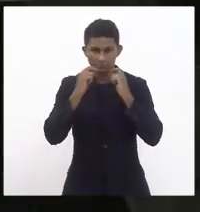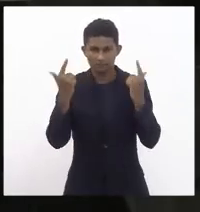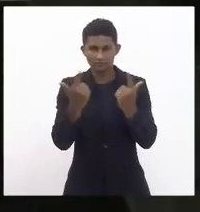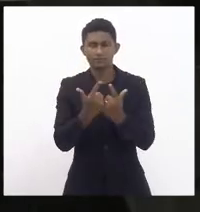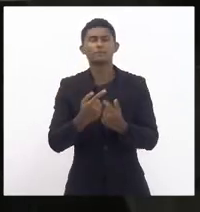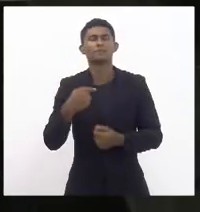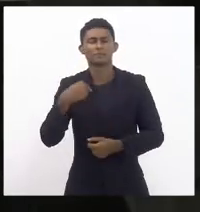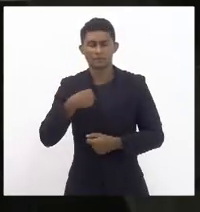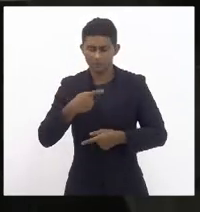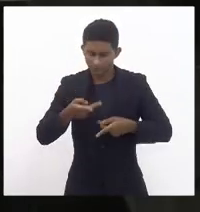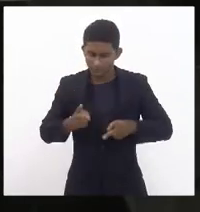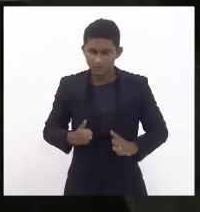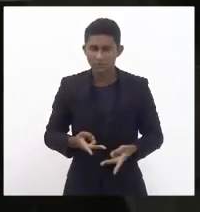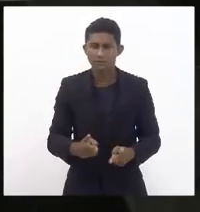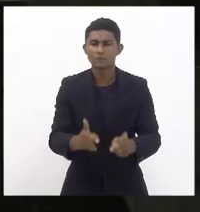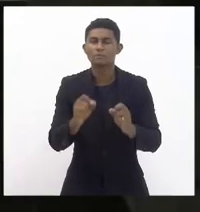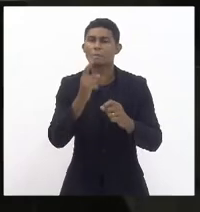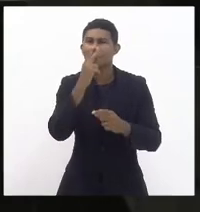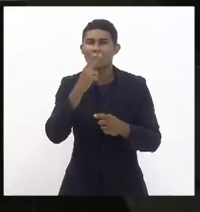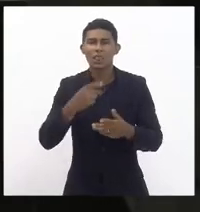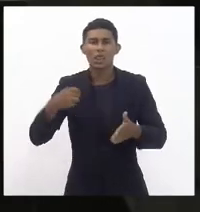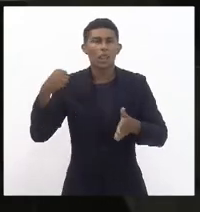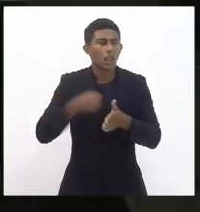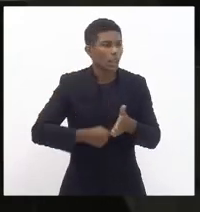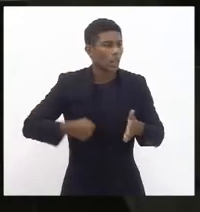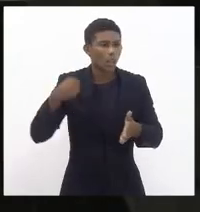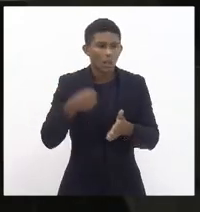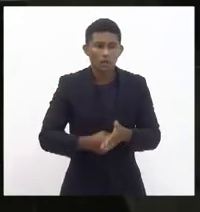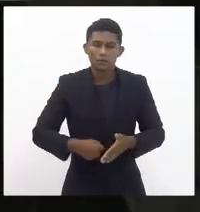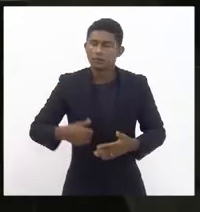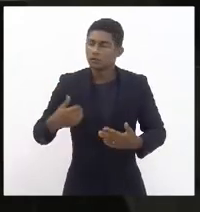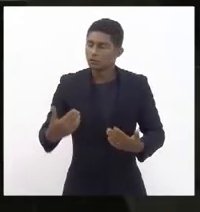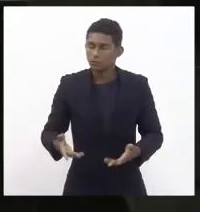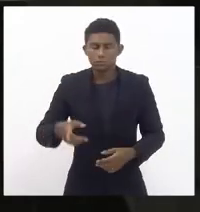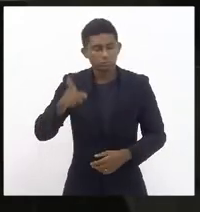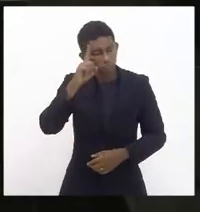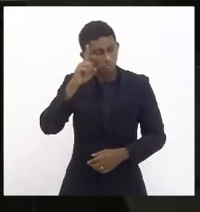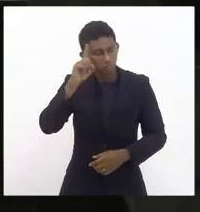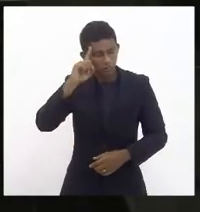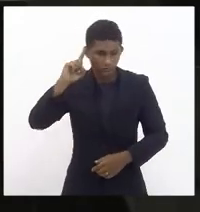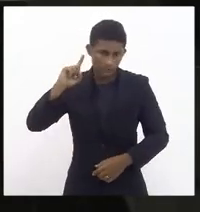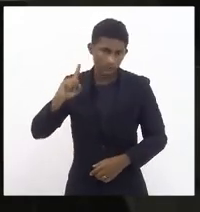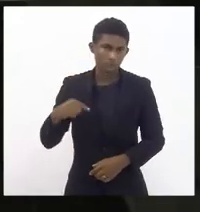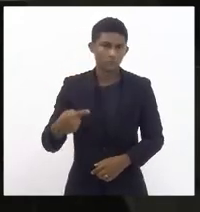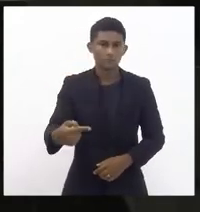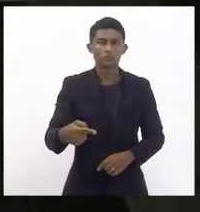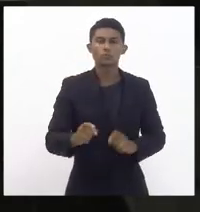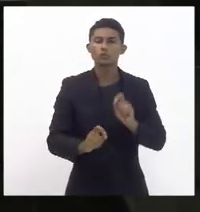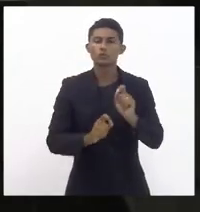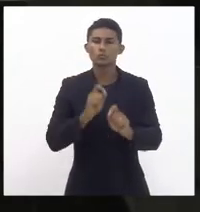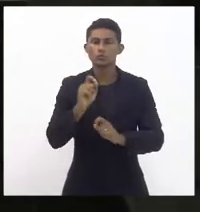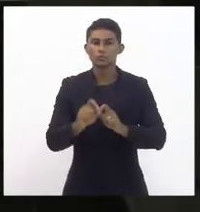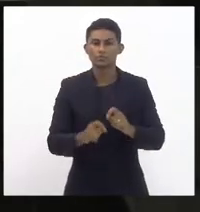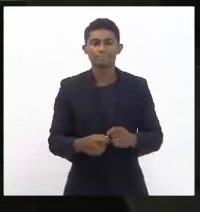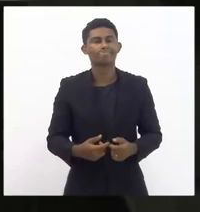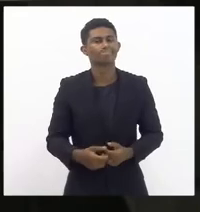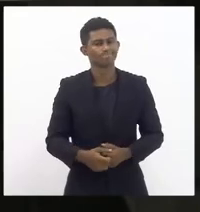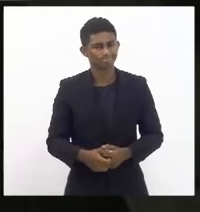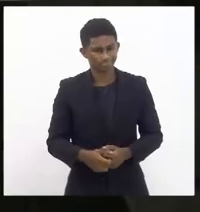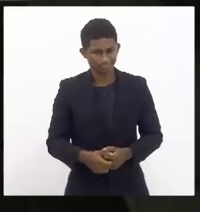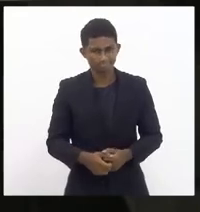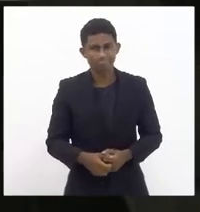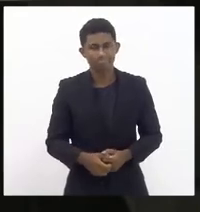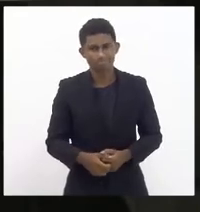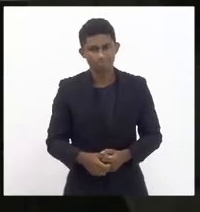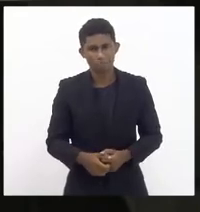eu travo uma luta quase cotidiana em relação as exorbitâncias